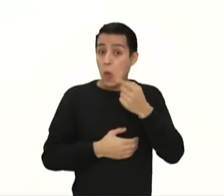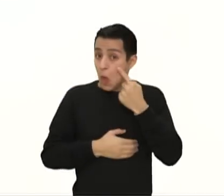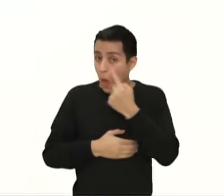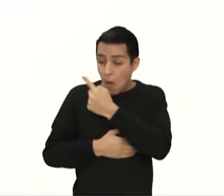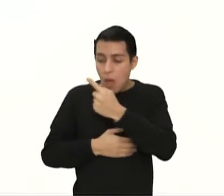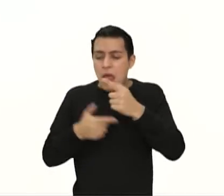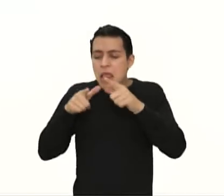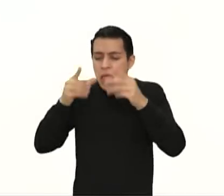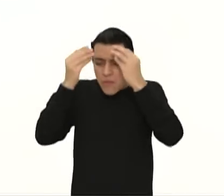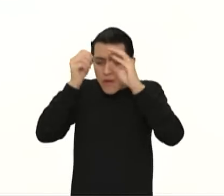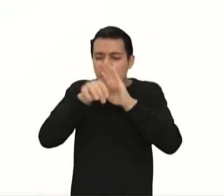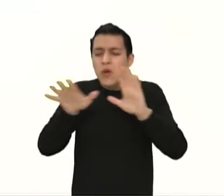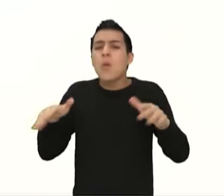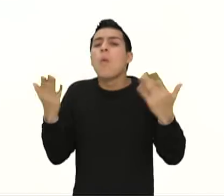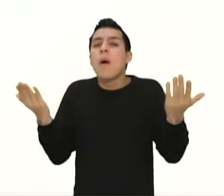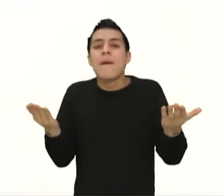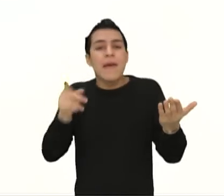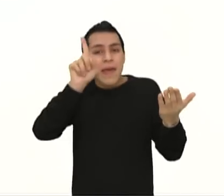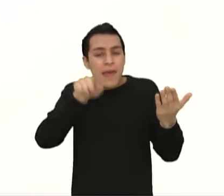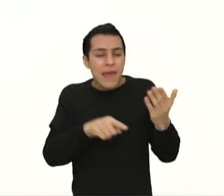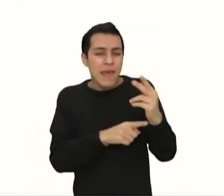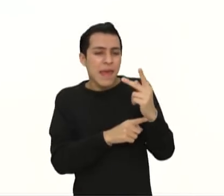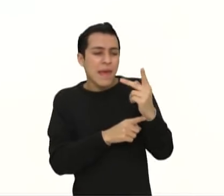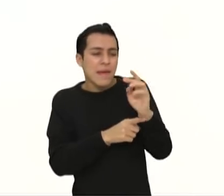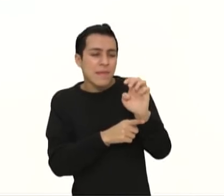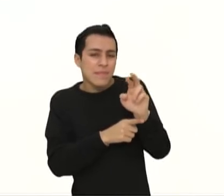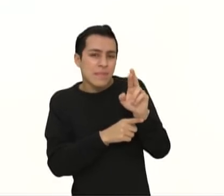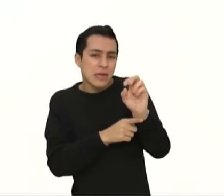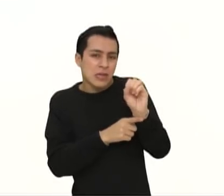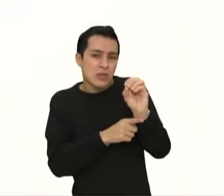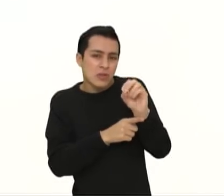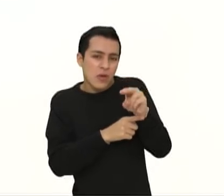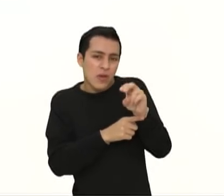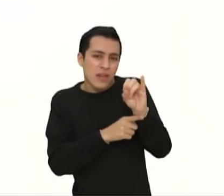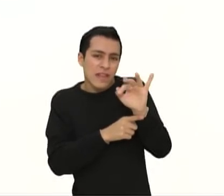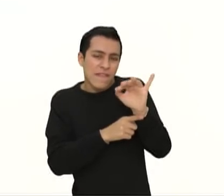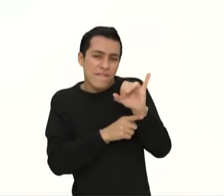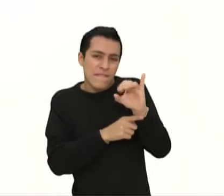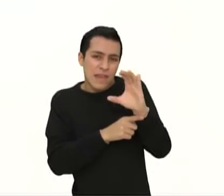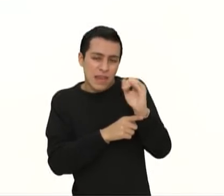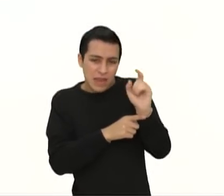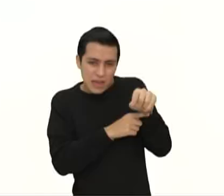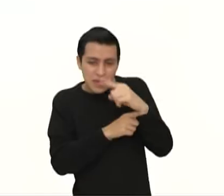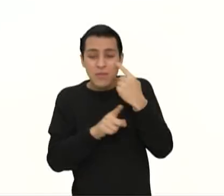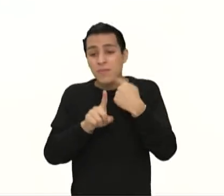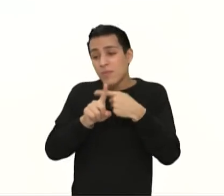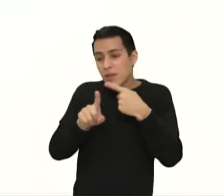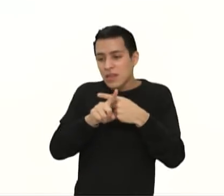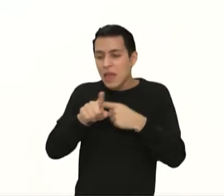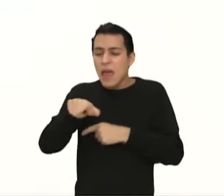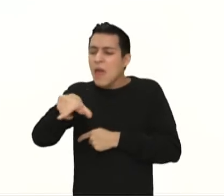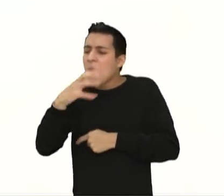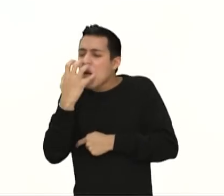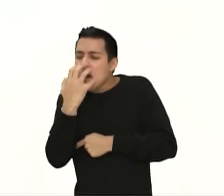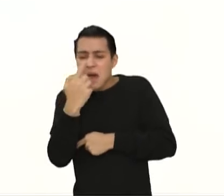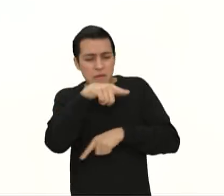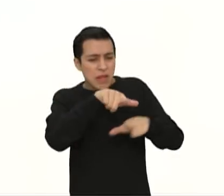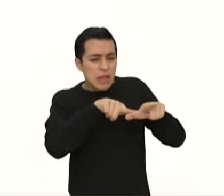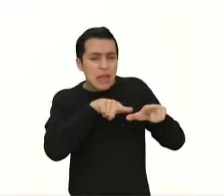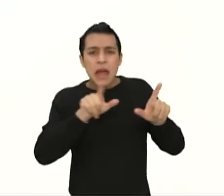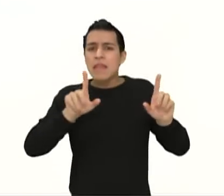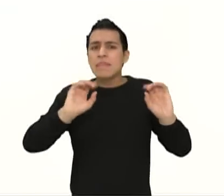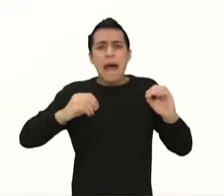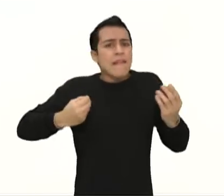de linguagem utilizada é a personificação, porque são atribuídas a seres irracionais um cão e uma letra